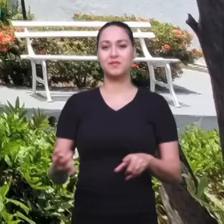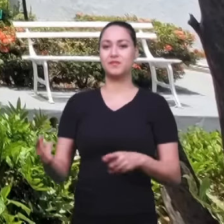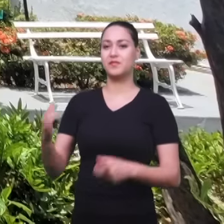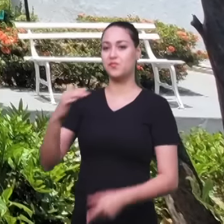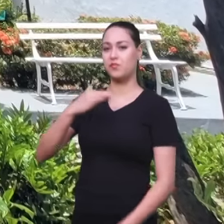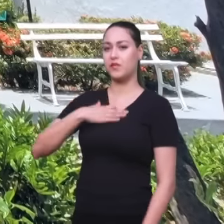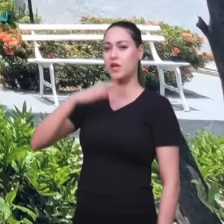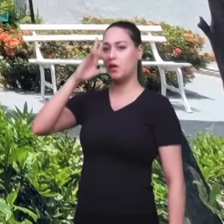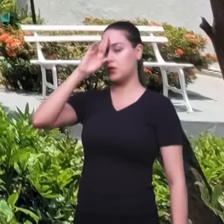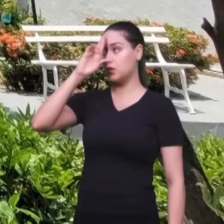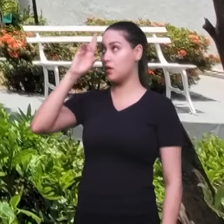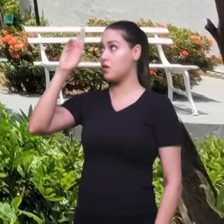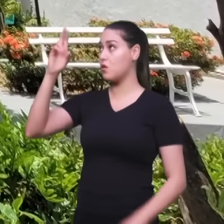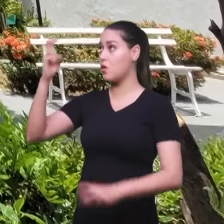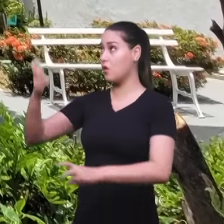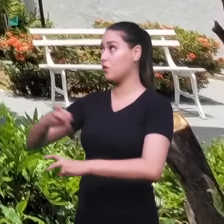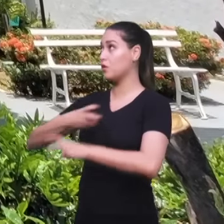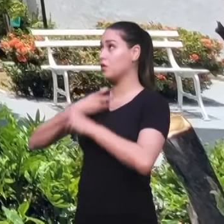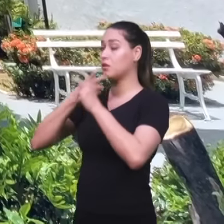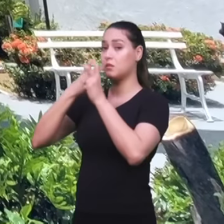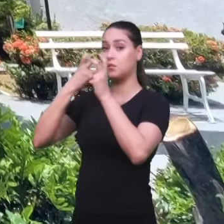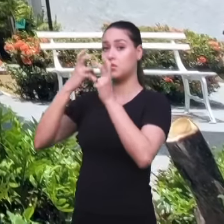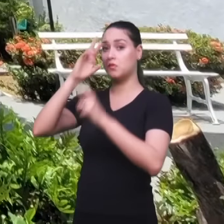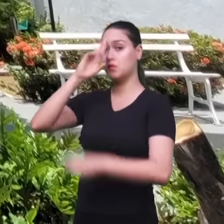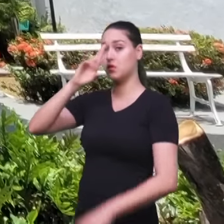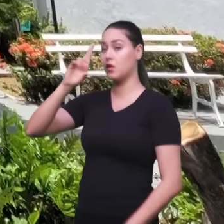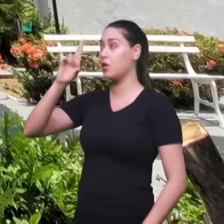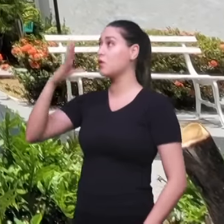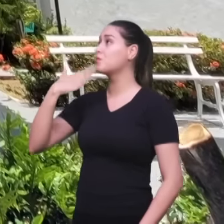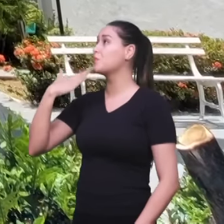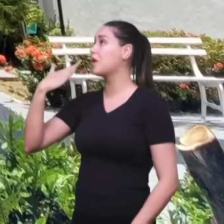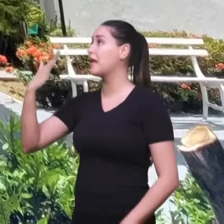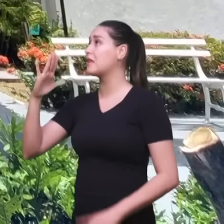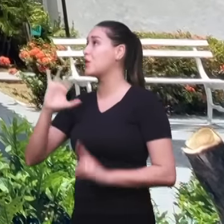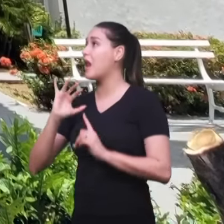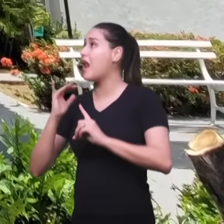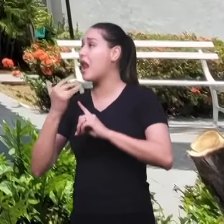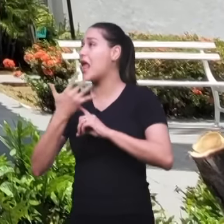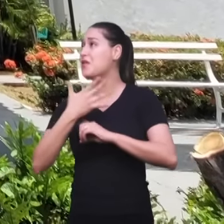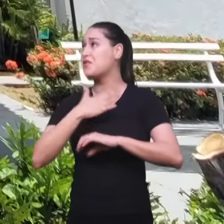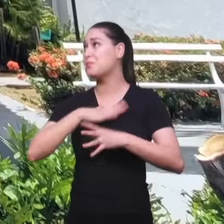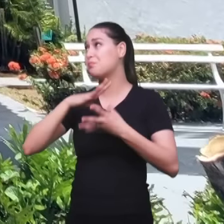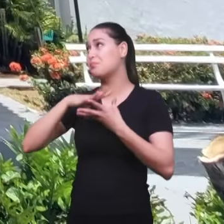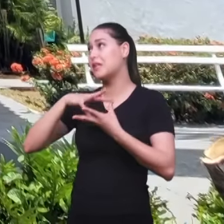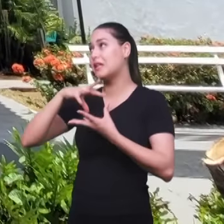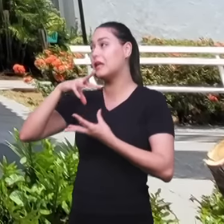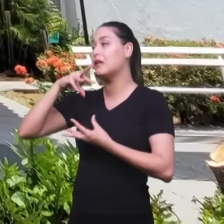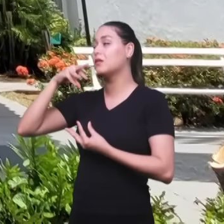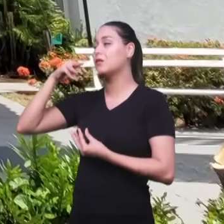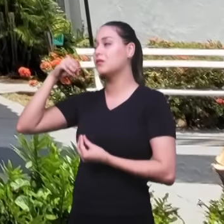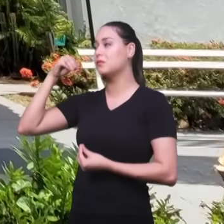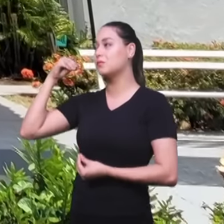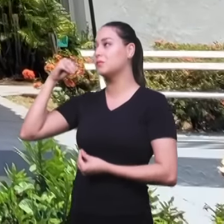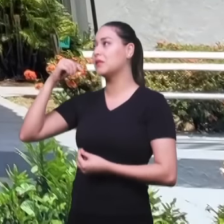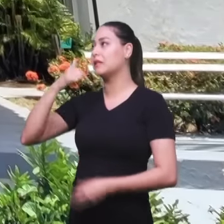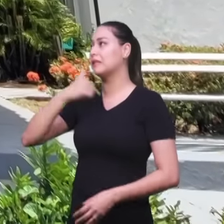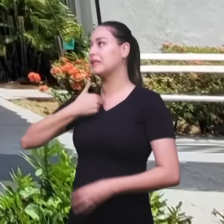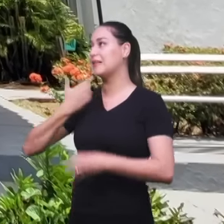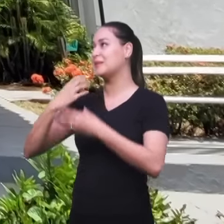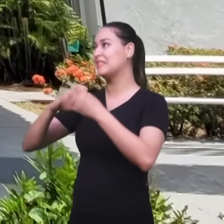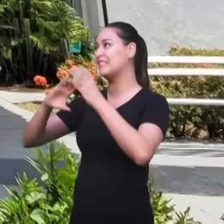Meu Senhor eu amo a Ti E meu amor E